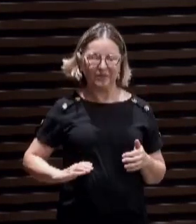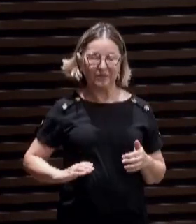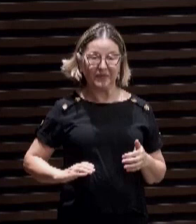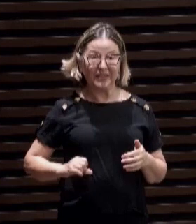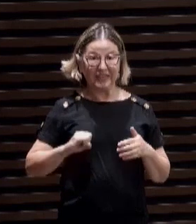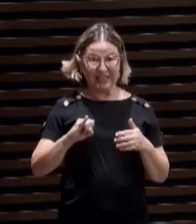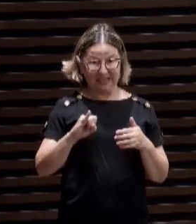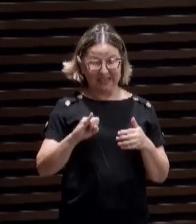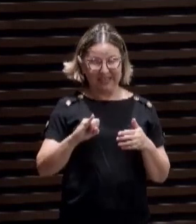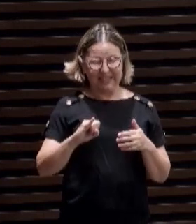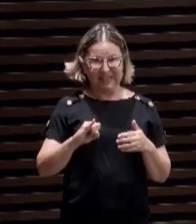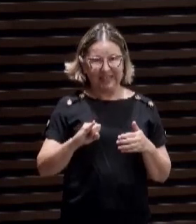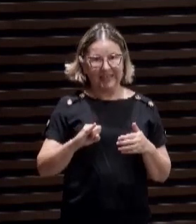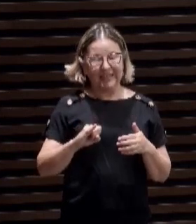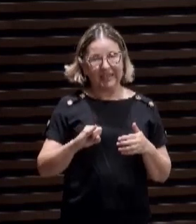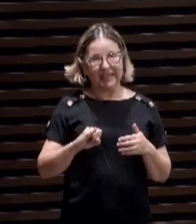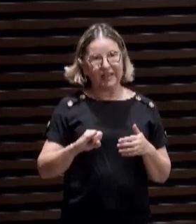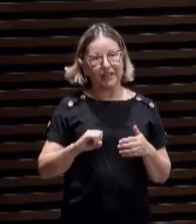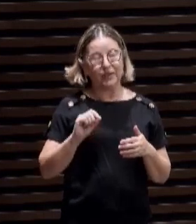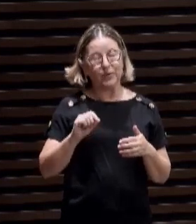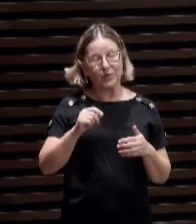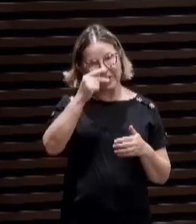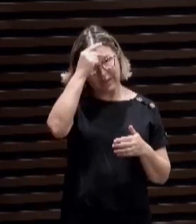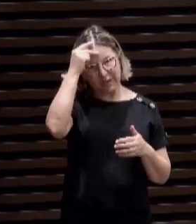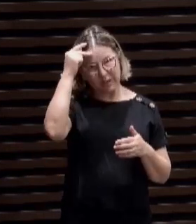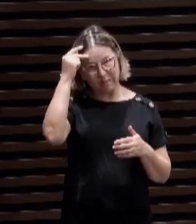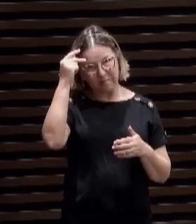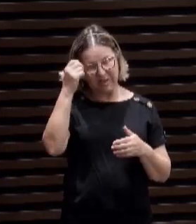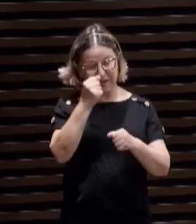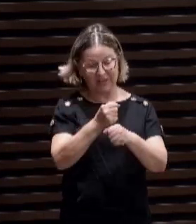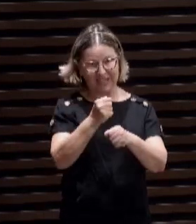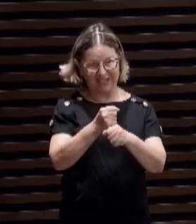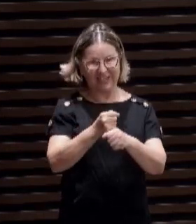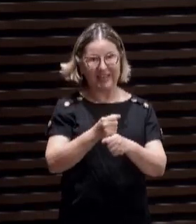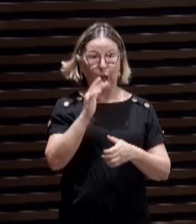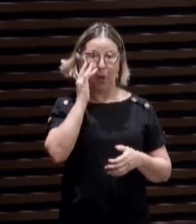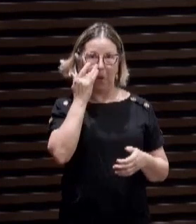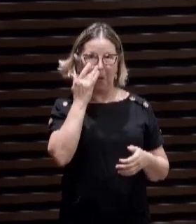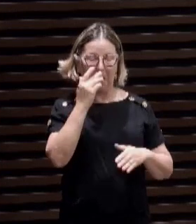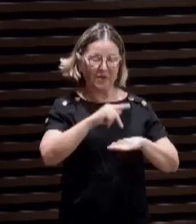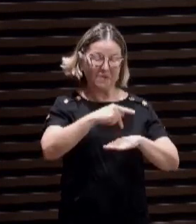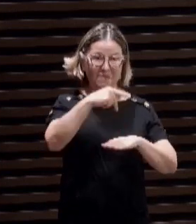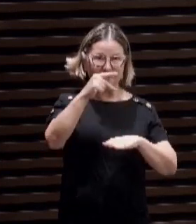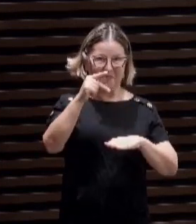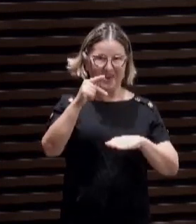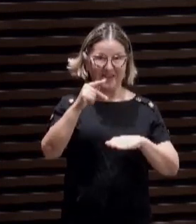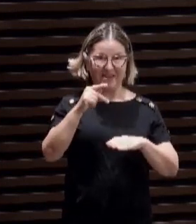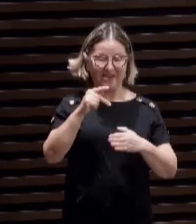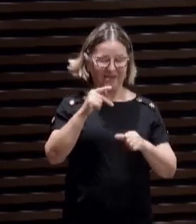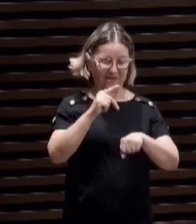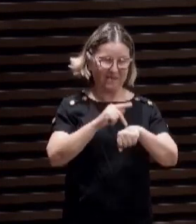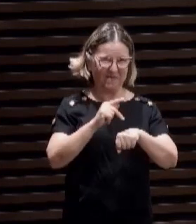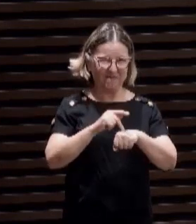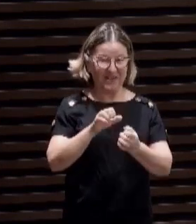sobre o fundamento é ouro, prata, pedras preciosas, madeira, feno,